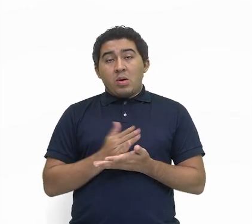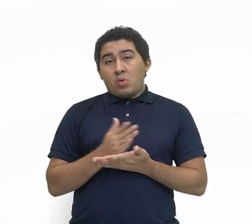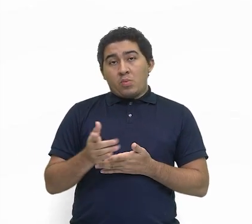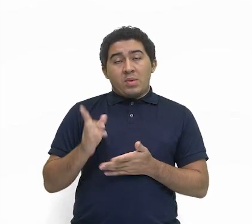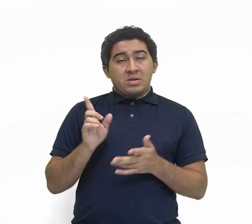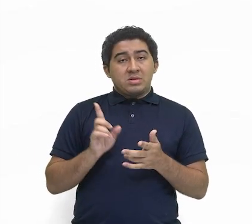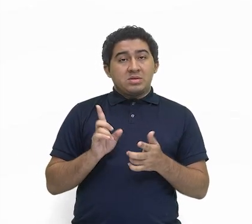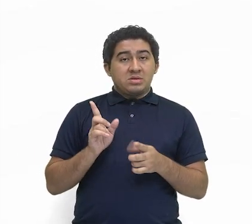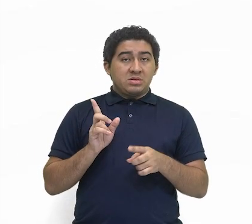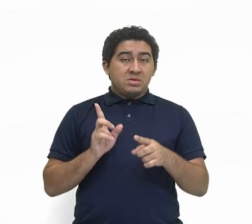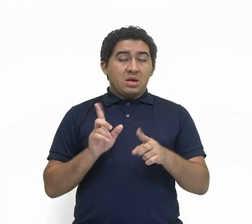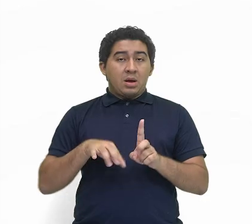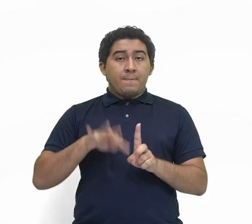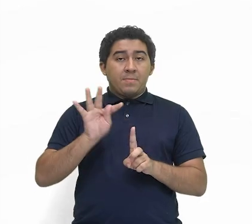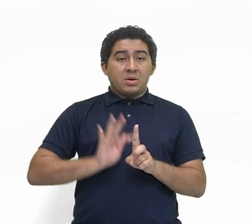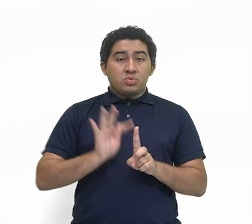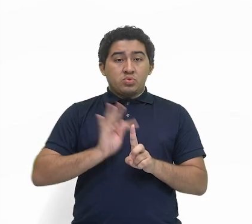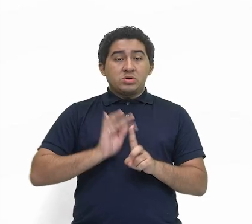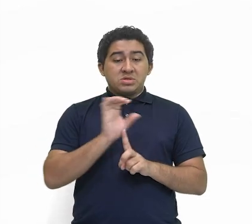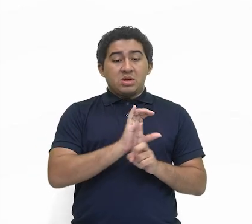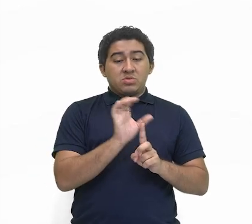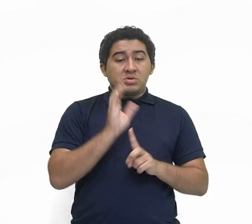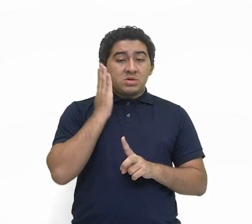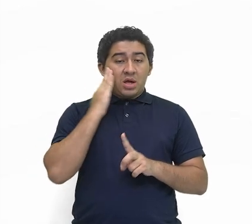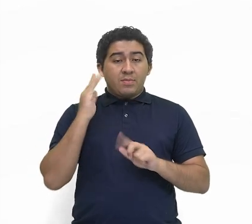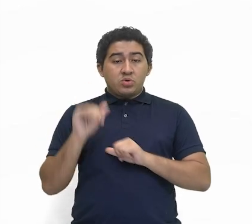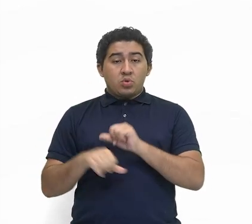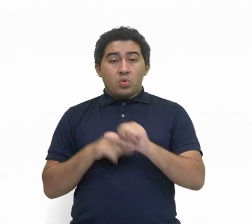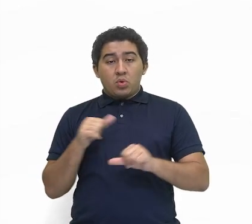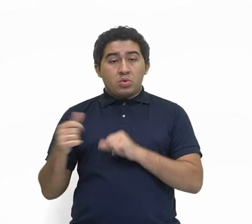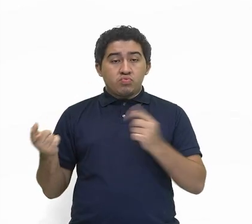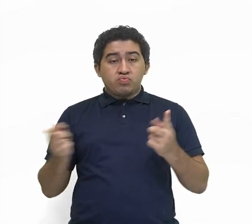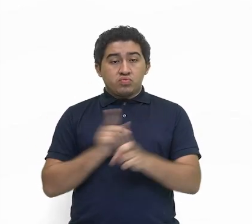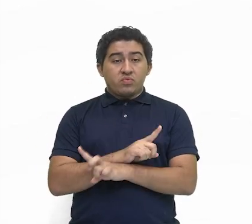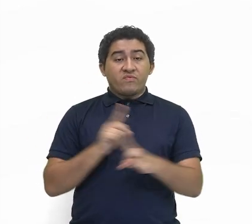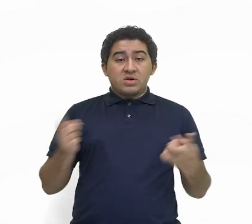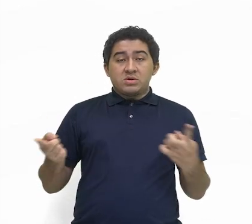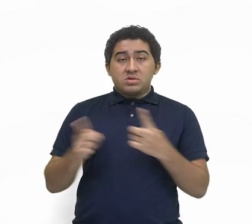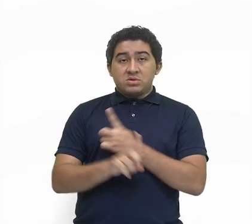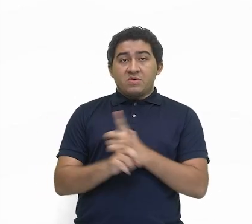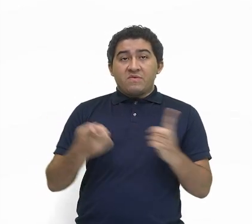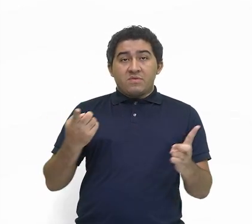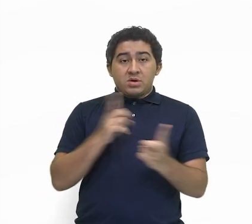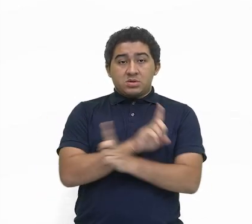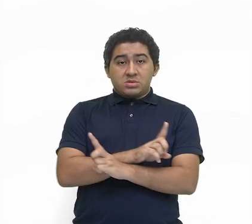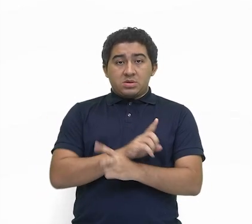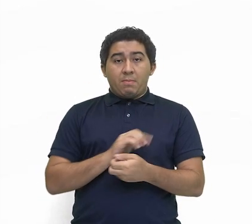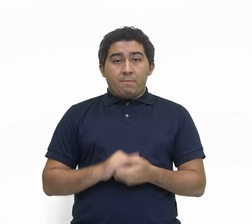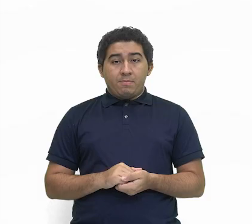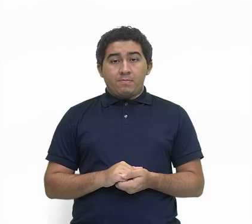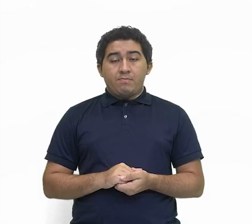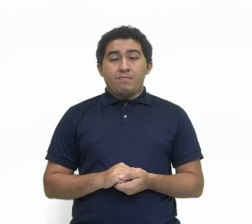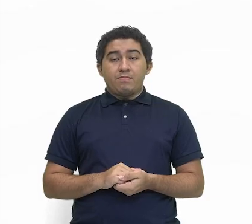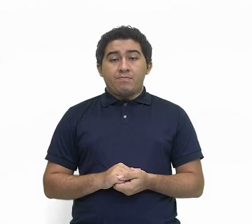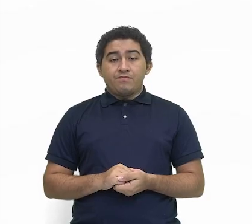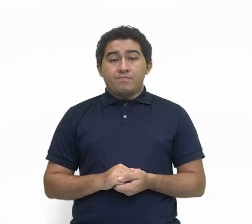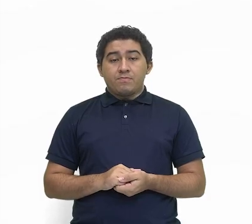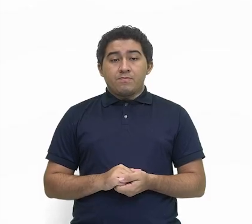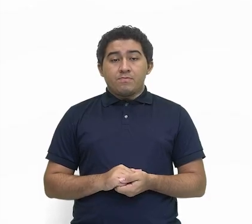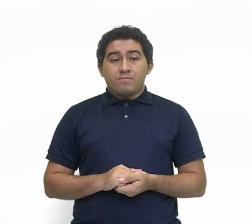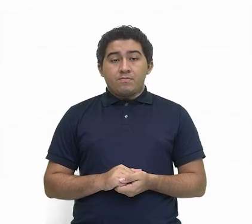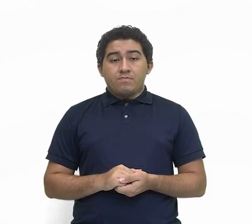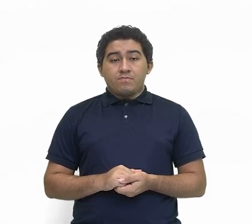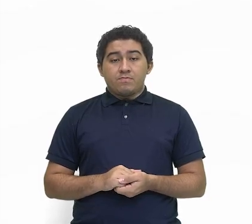na escala Celsius, eu vou saber quanto é em Fahrenheit. E se você me der uma temperatura em Fahrenheit, eu vou saber quanto é em